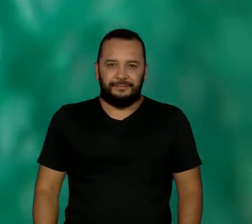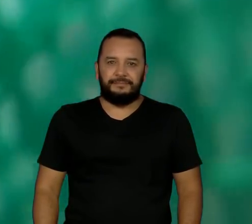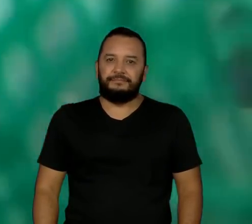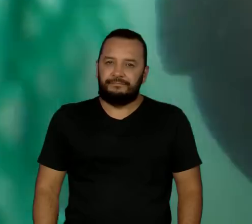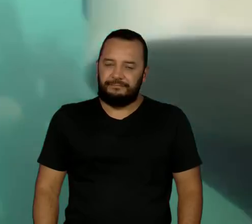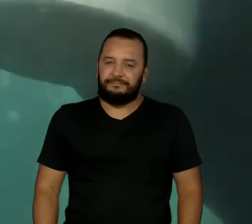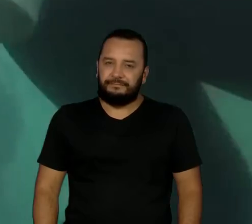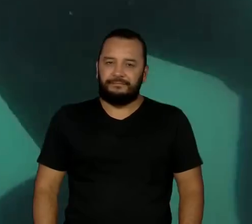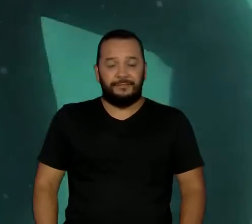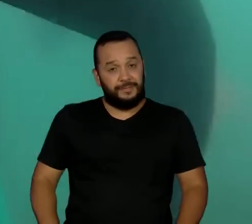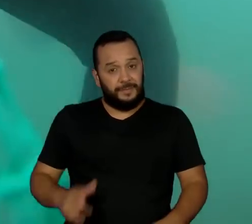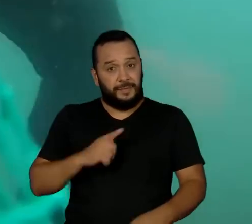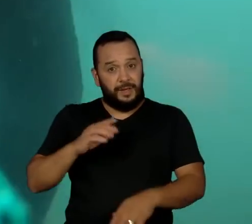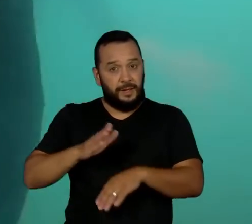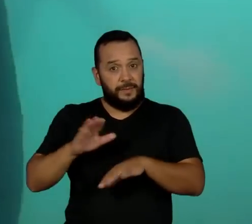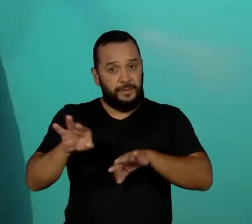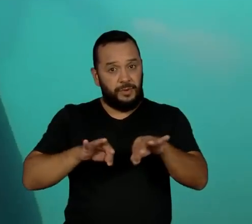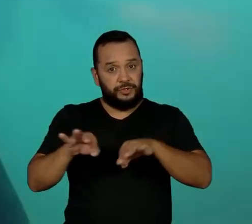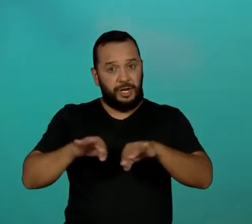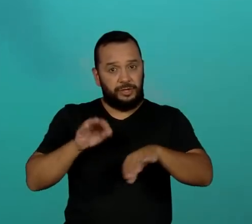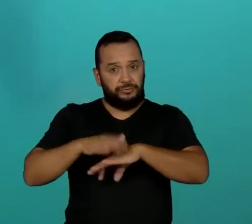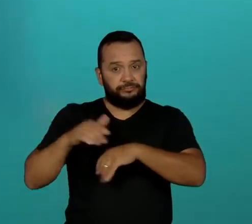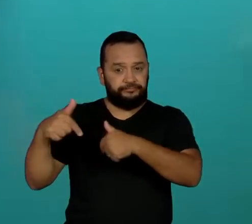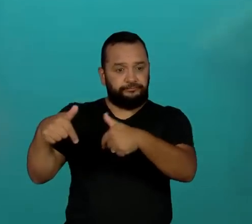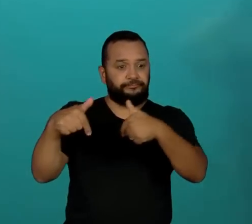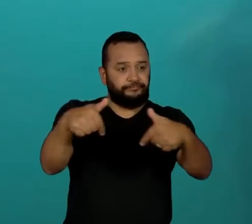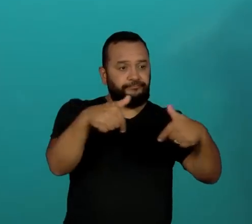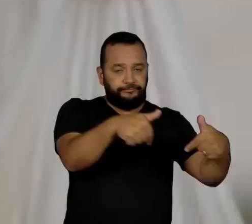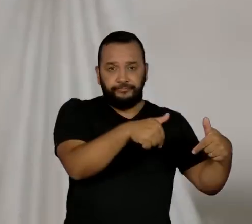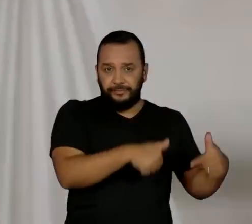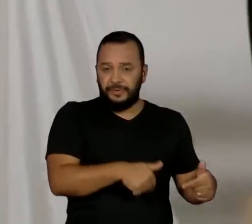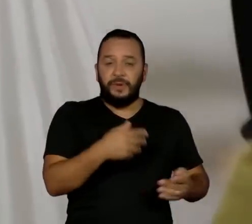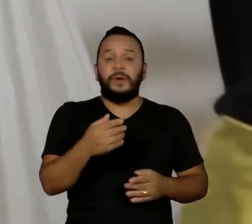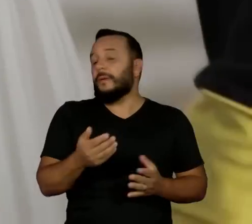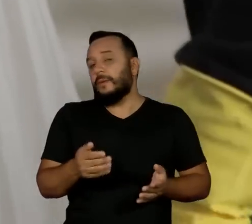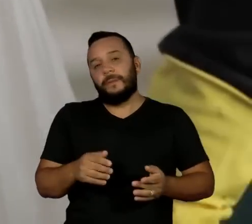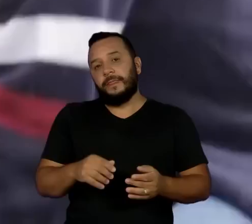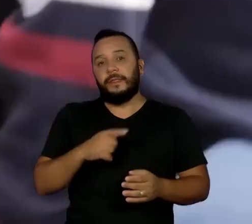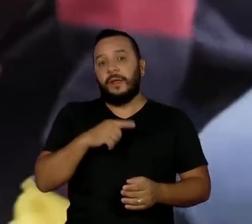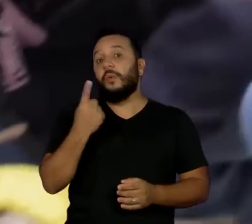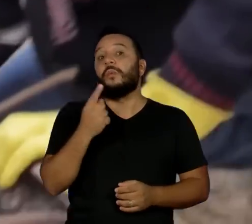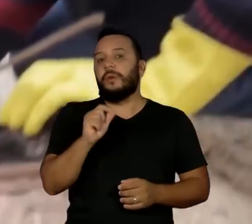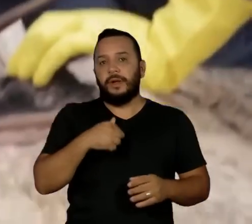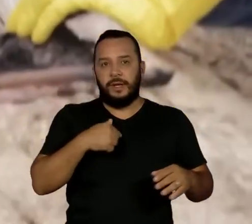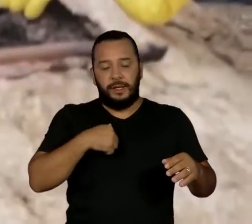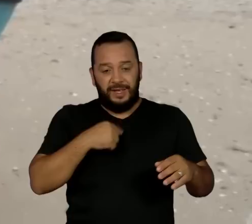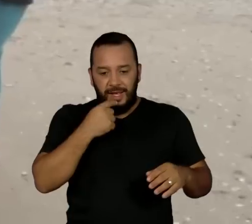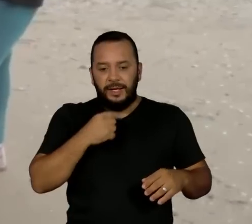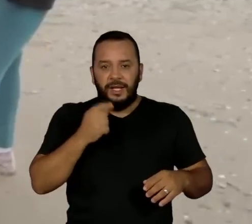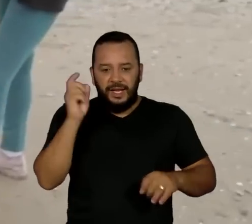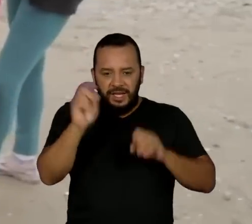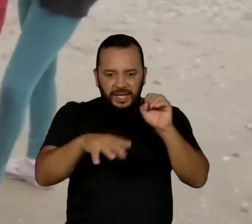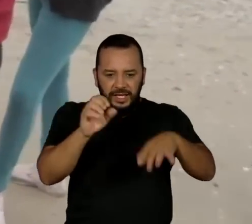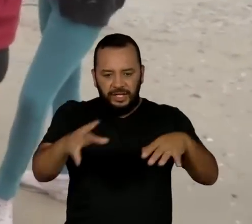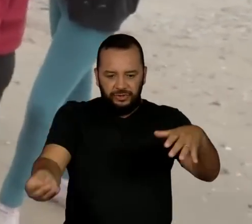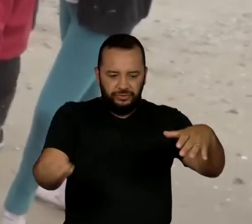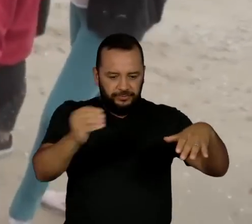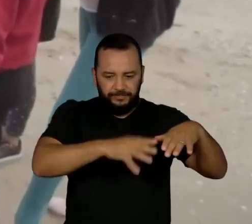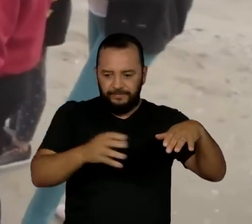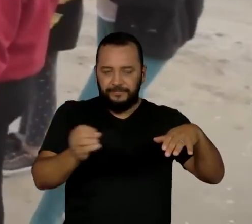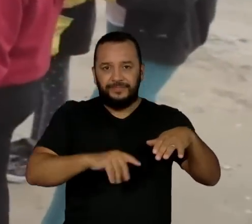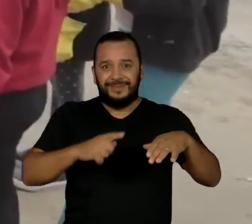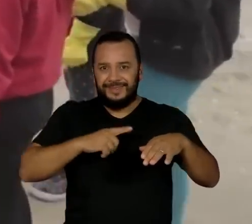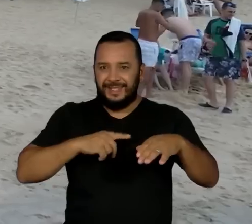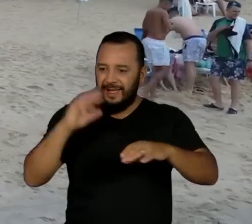Entre as ações já realizadas pela ONG estão a retirada de lixo das praias, mangues e mares, programas de